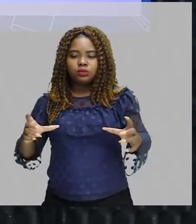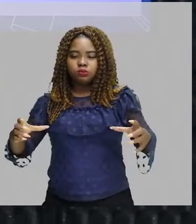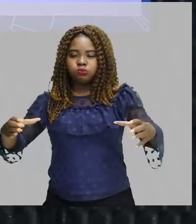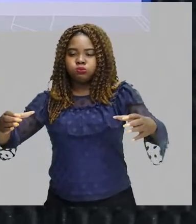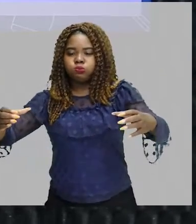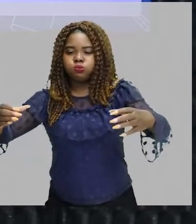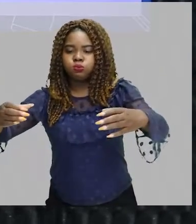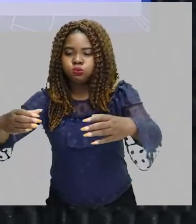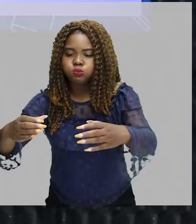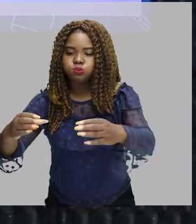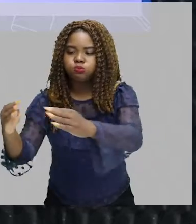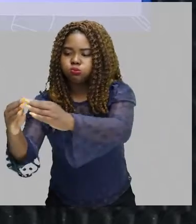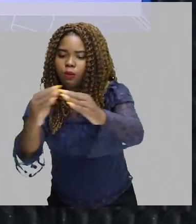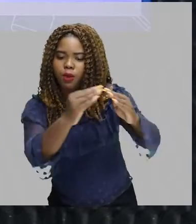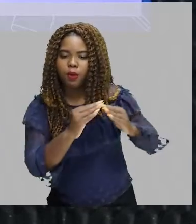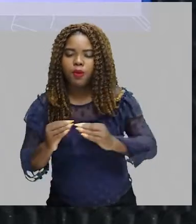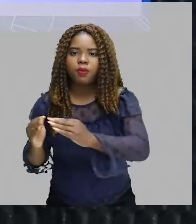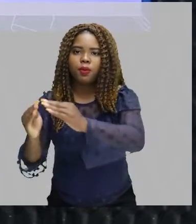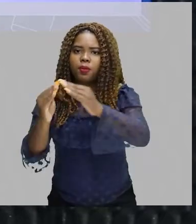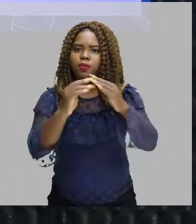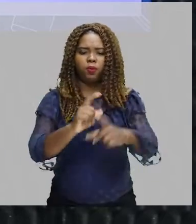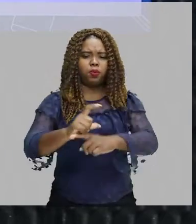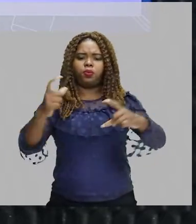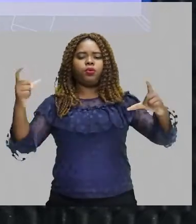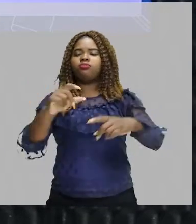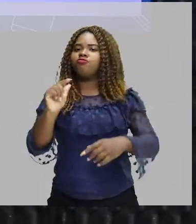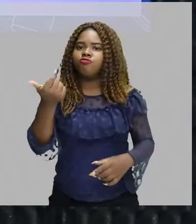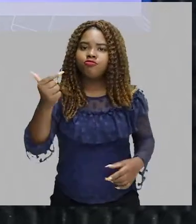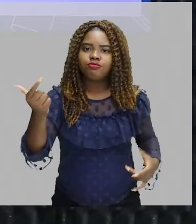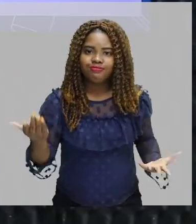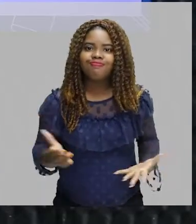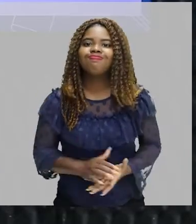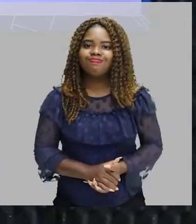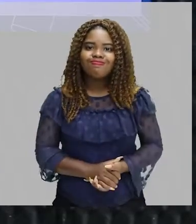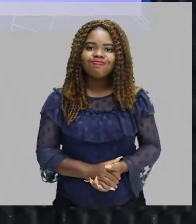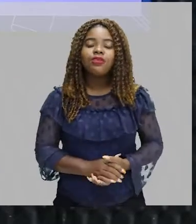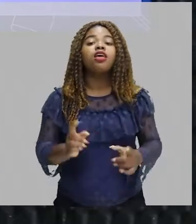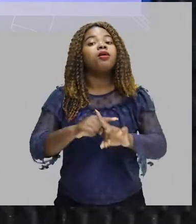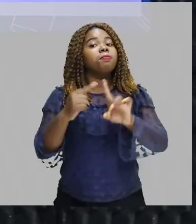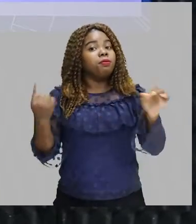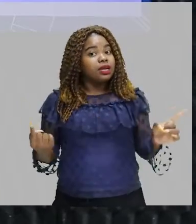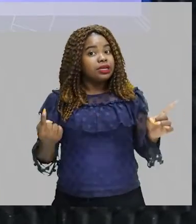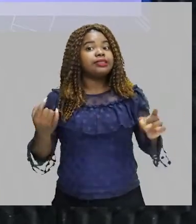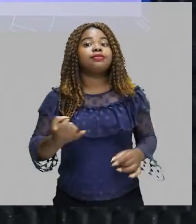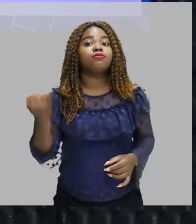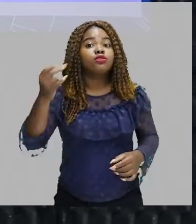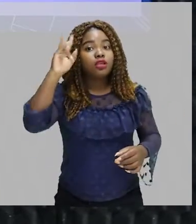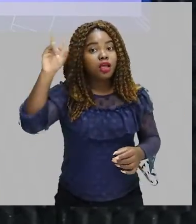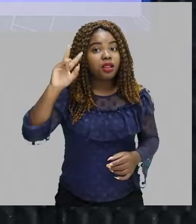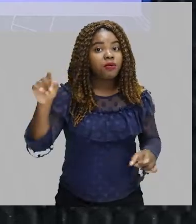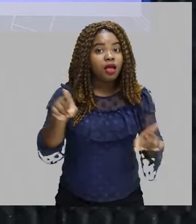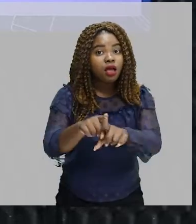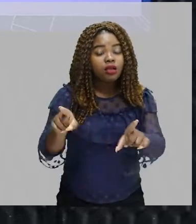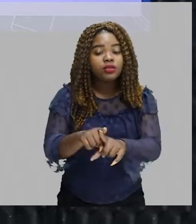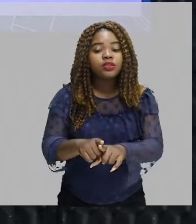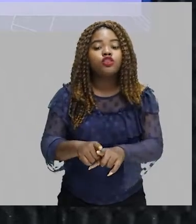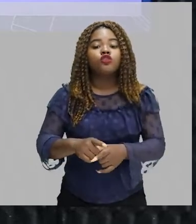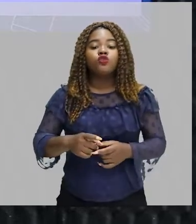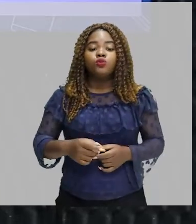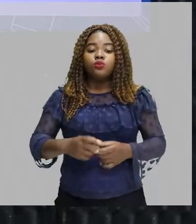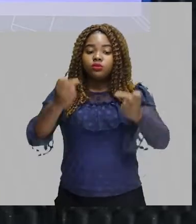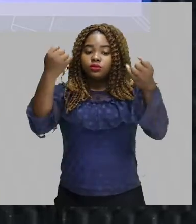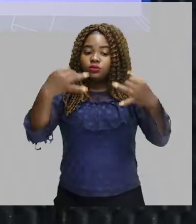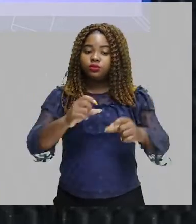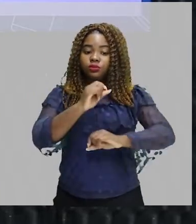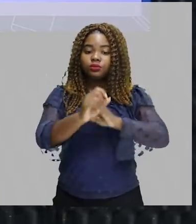população. Mas, galera, uma questão muito importante, tá bom? Quando a gente fala de paisagem,